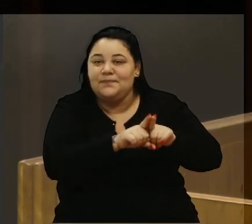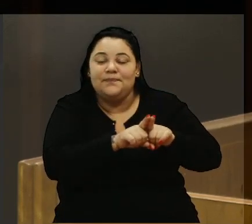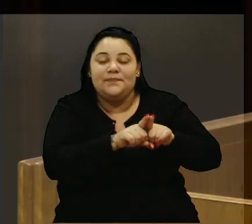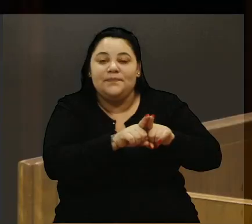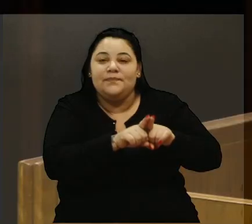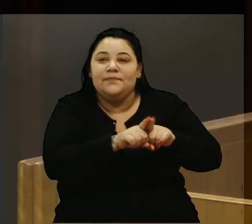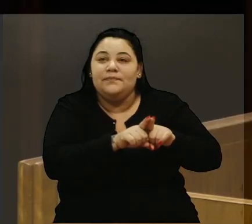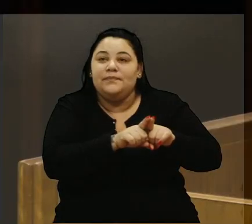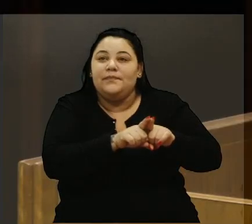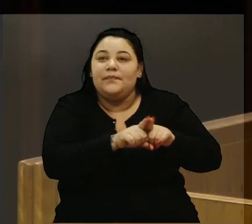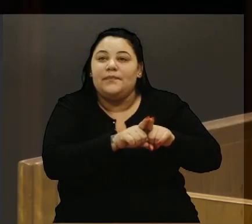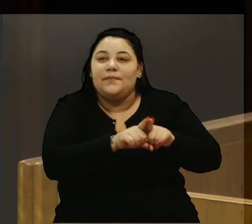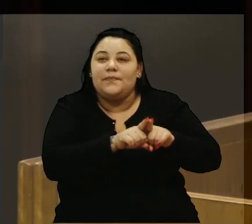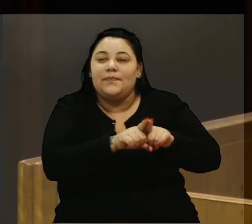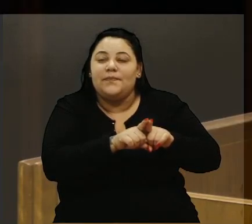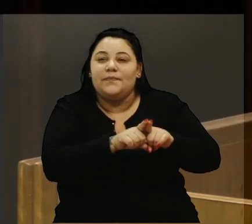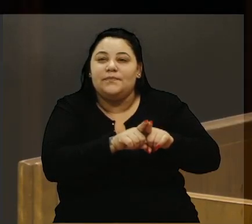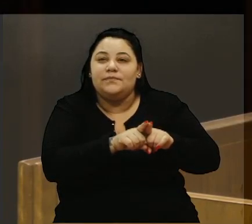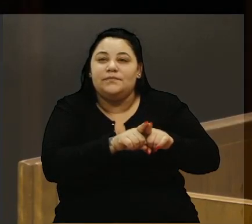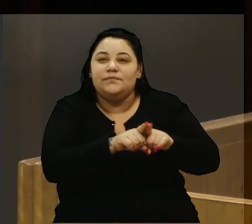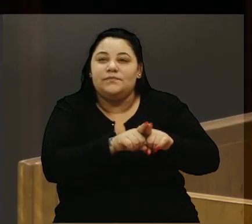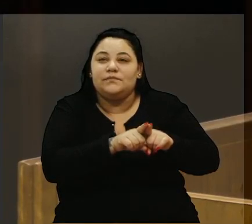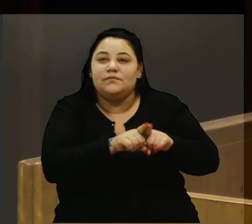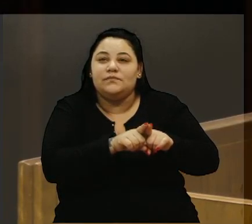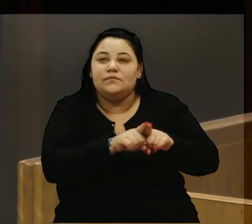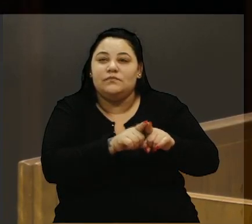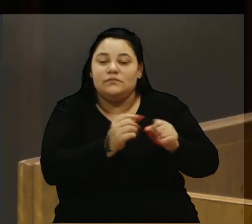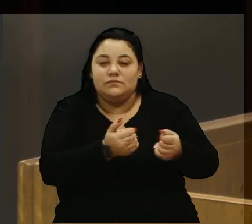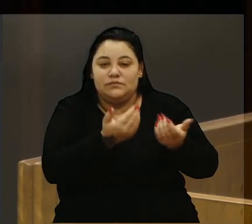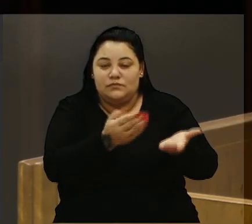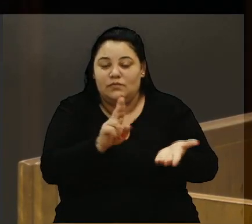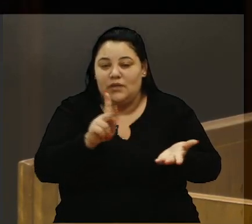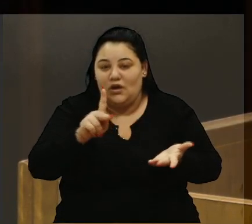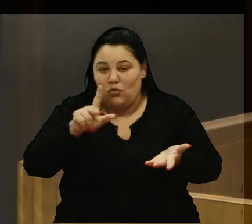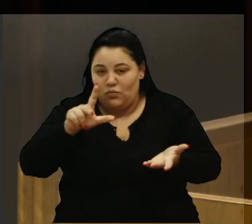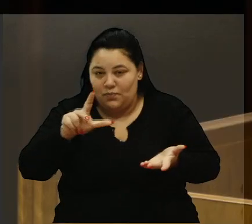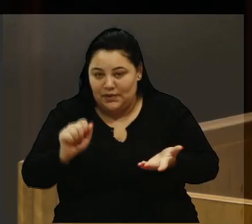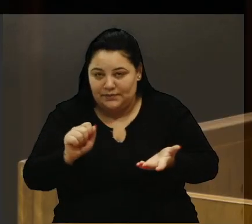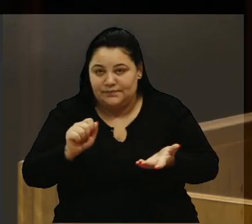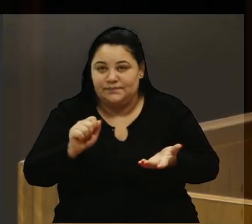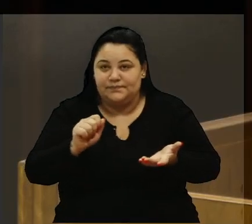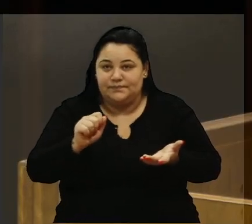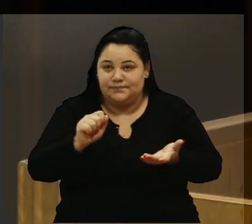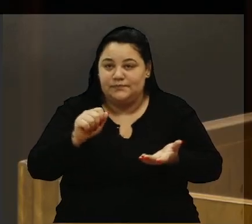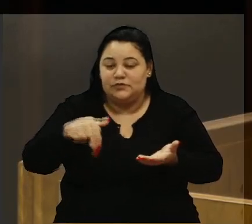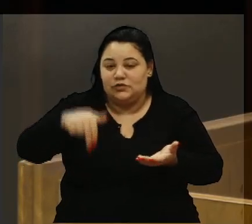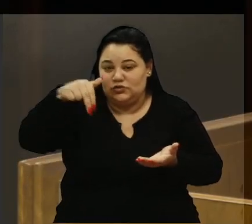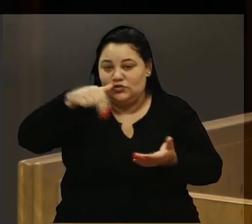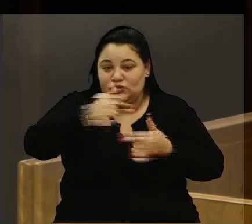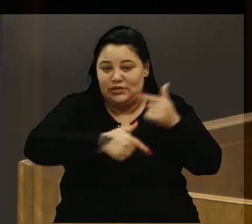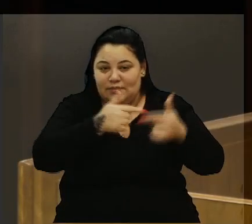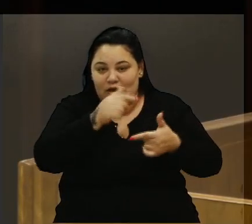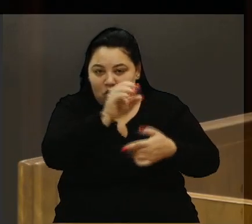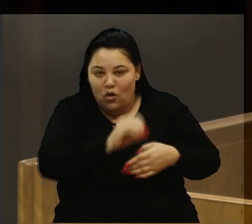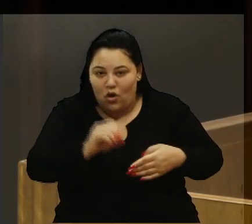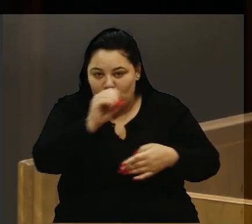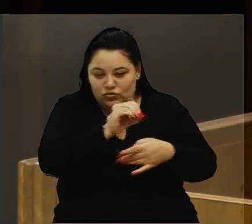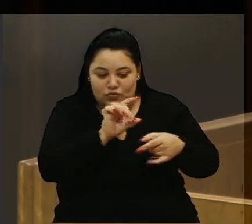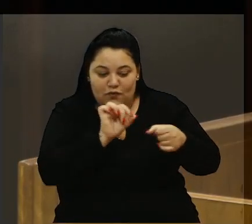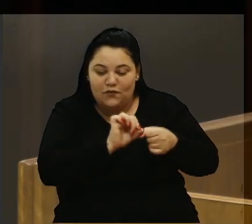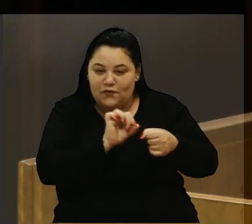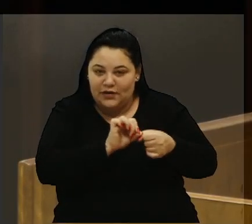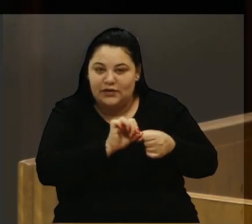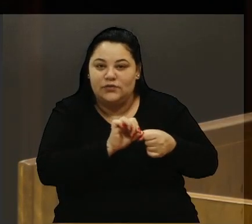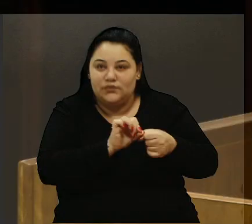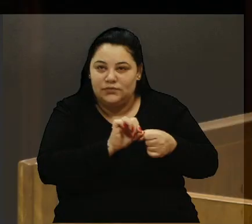levando para a UPA Zona Norte o trabalho de excelência feito pela